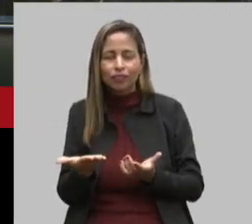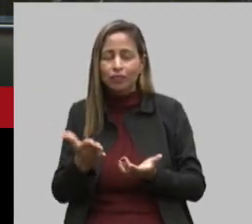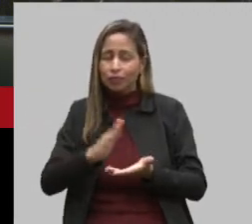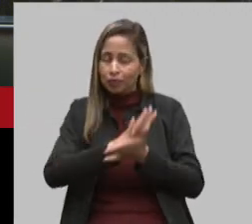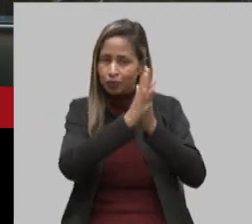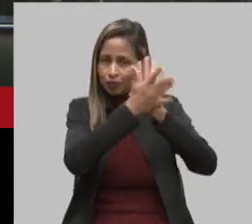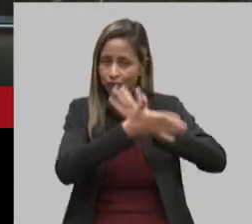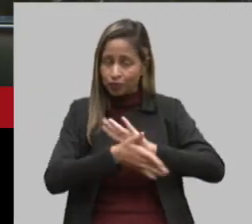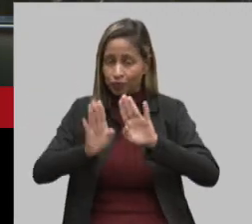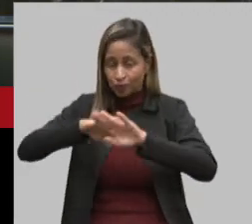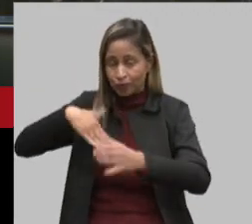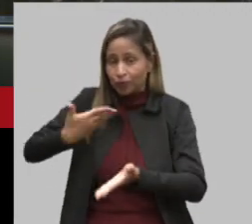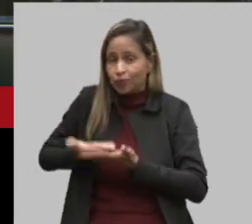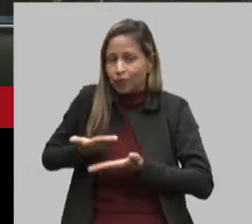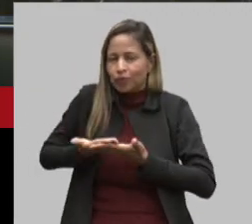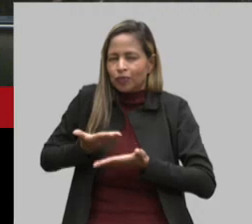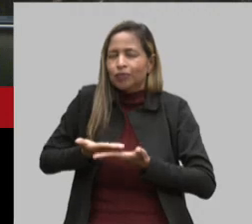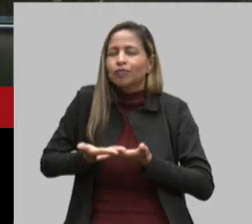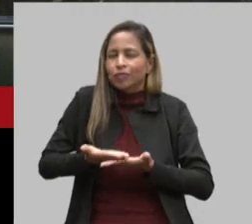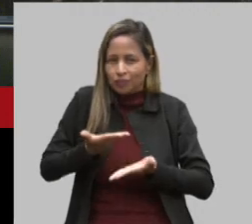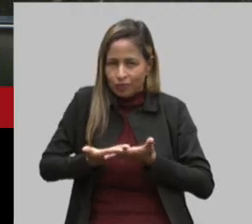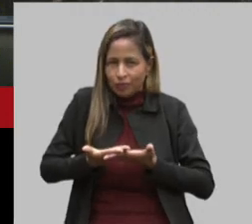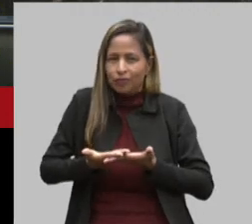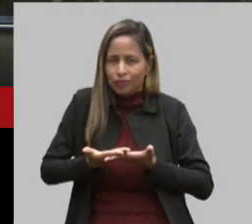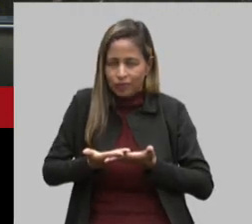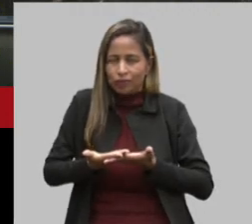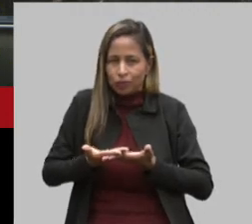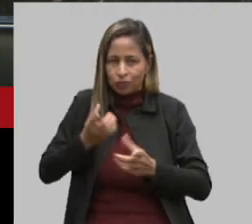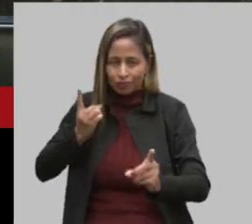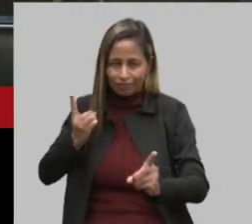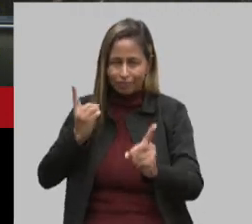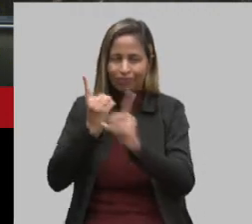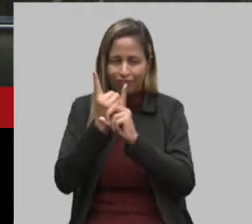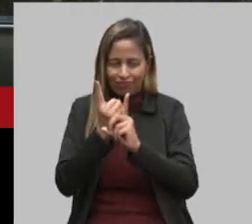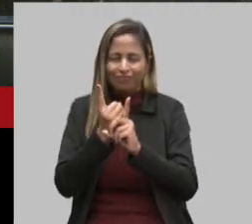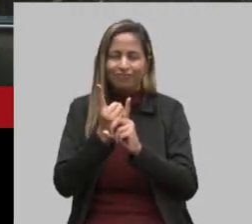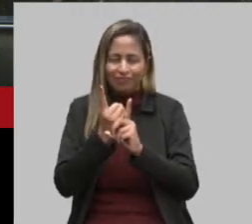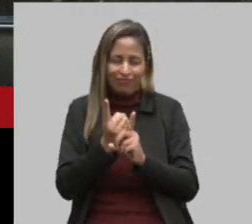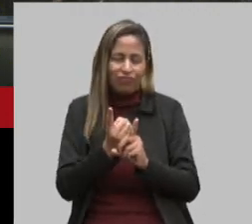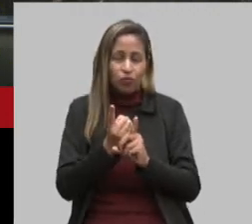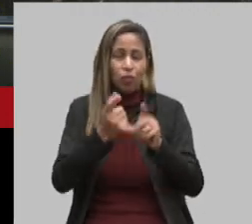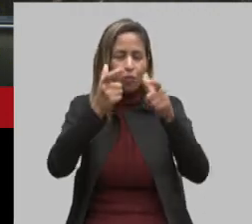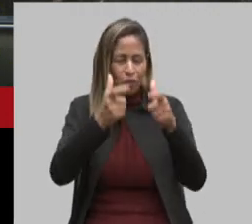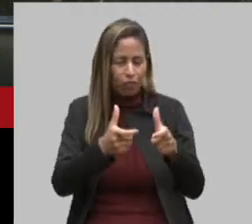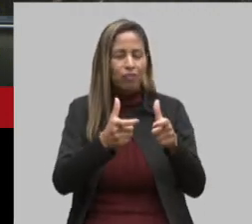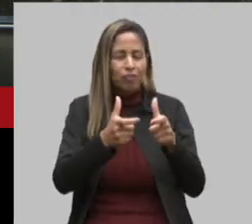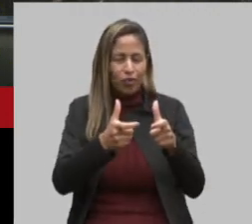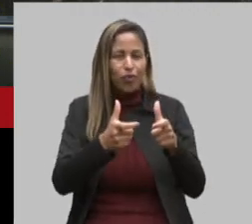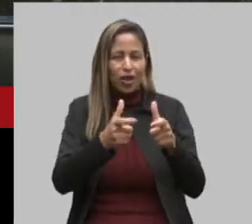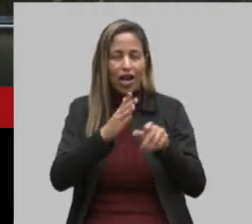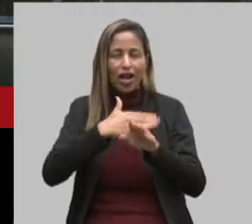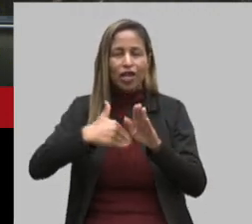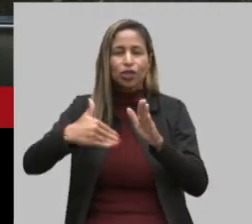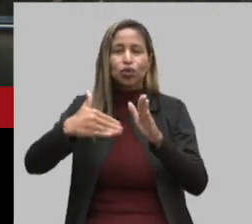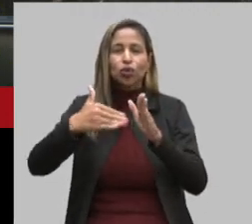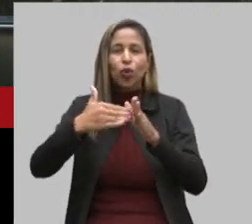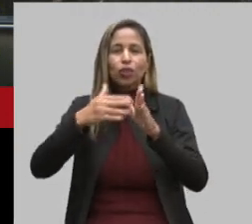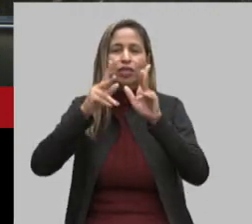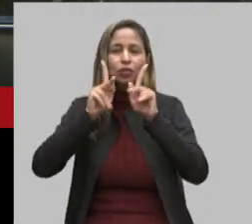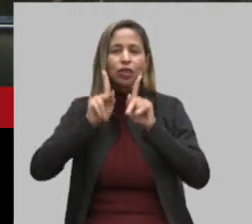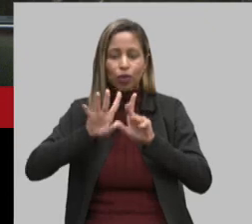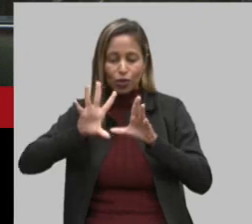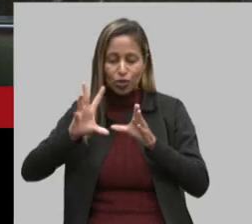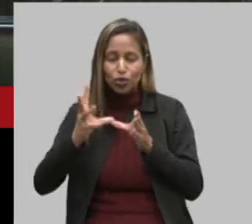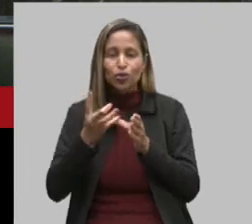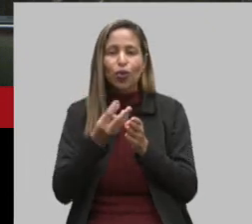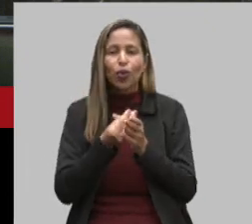uma escola que seja de encontro e uma escola que seja um lugar de todas as pessoas a